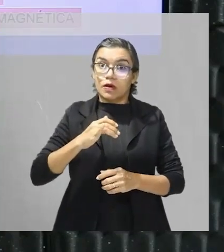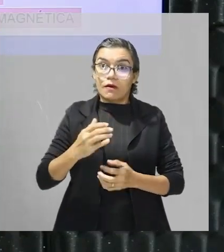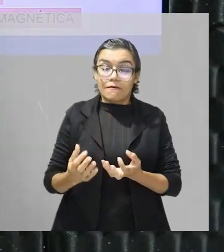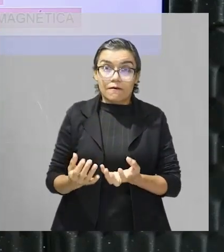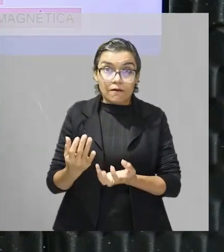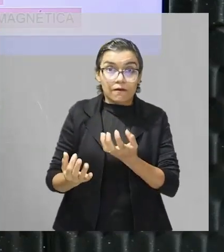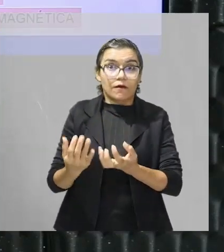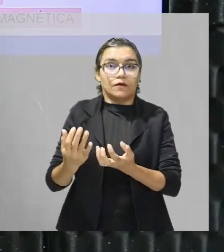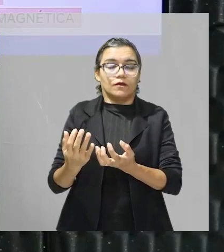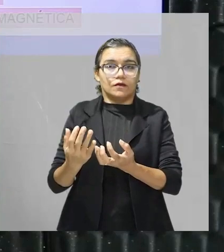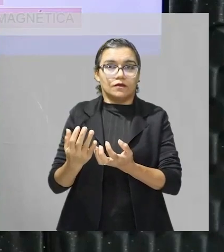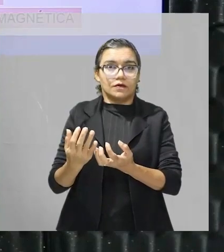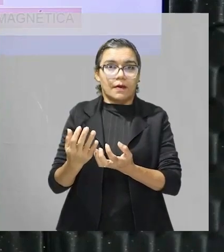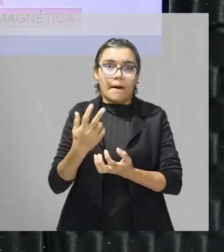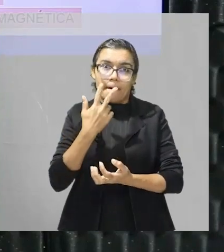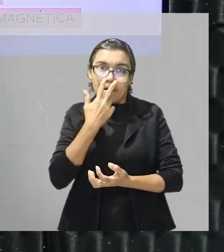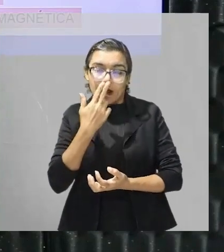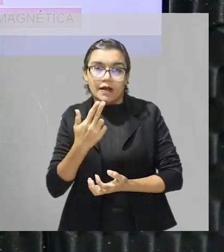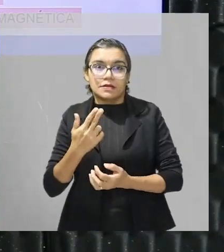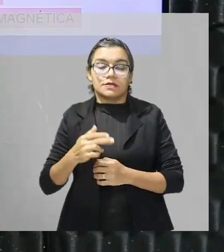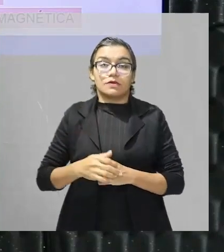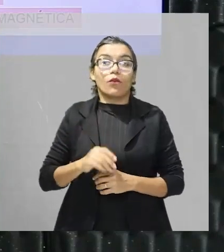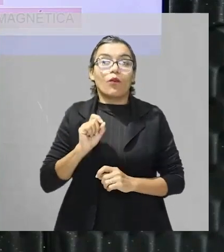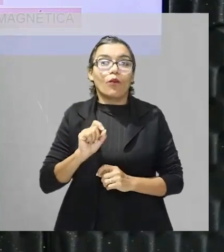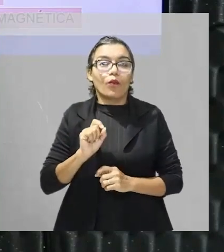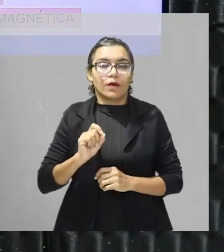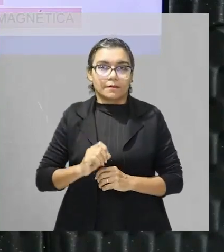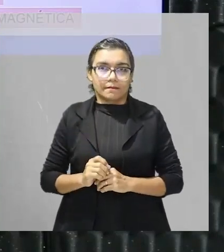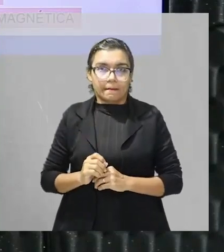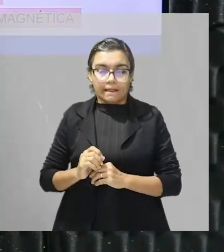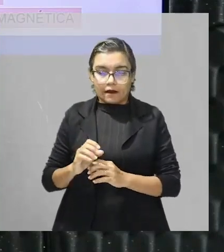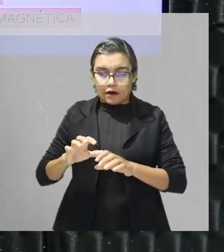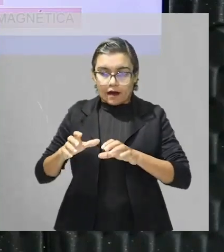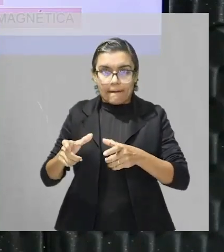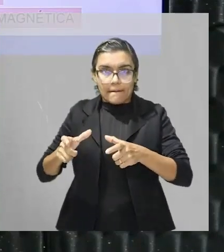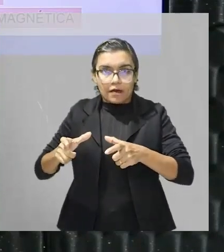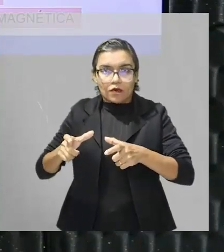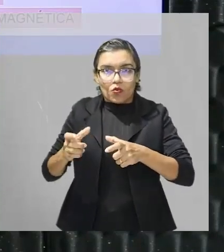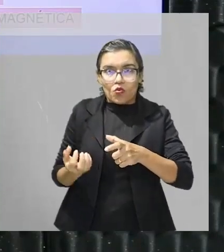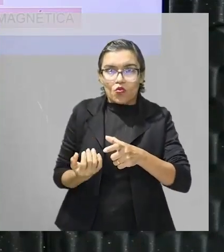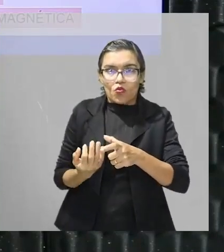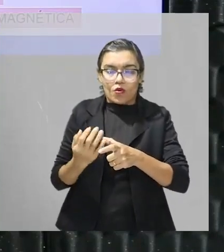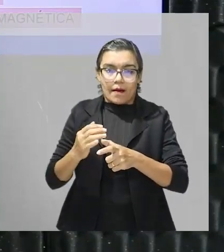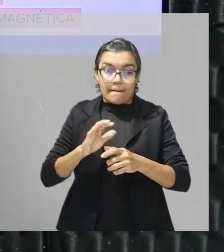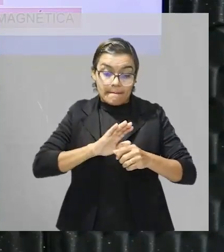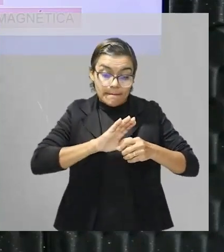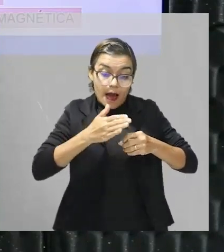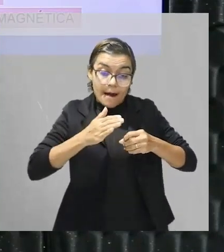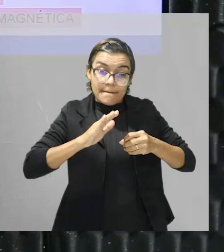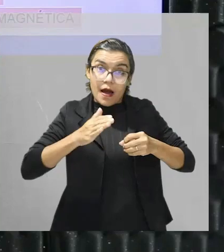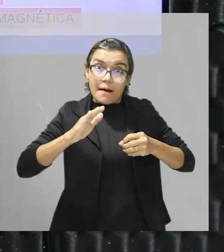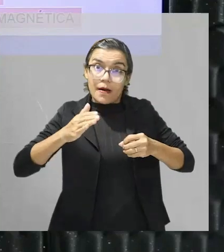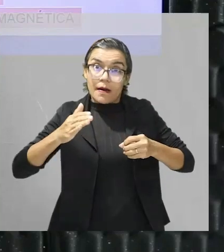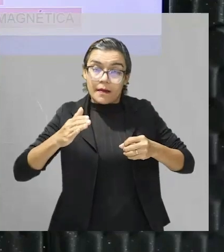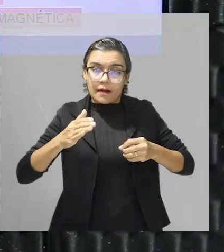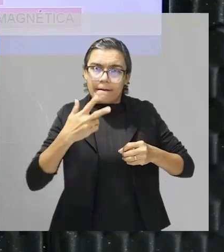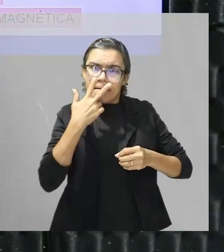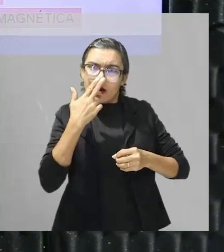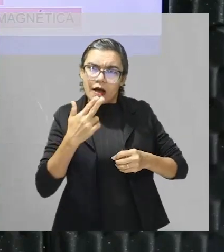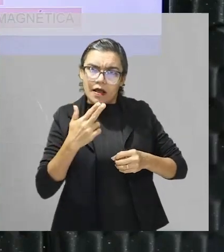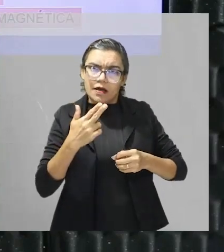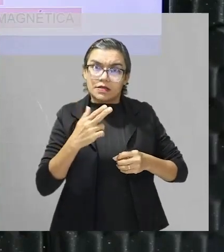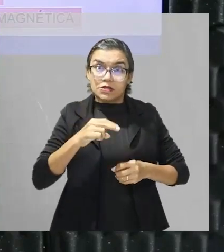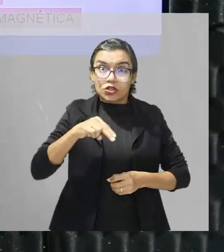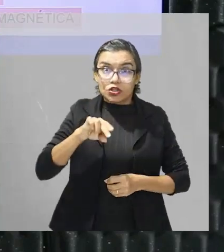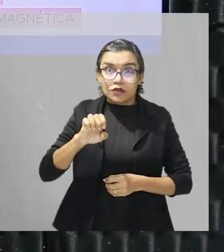fazer em saltos quânticos ou seja eles vão mudar de níveis eles estavam níveis